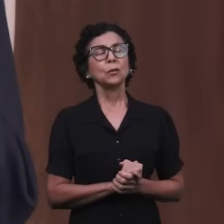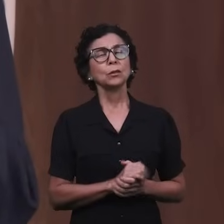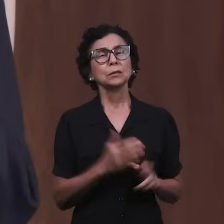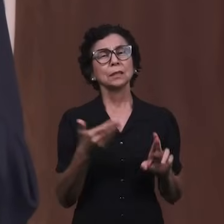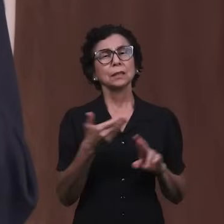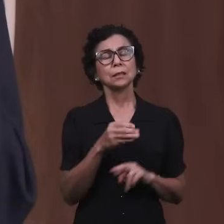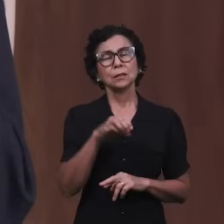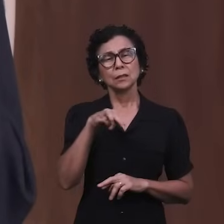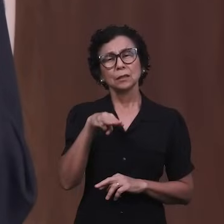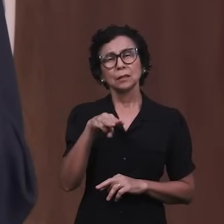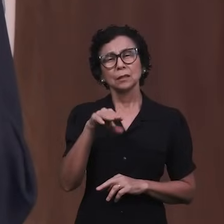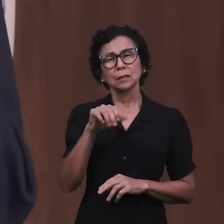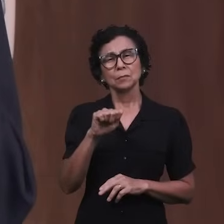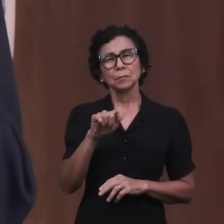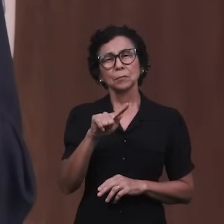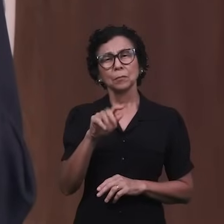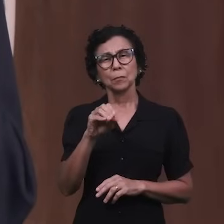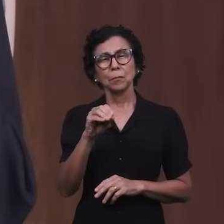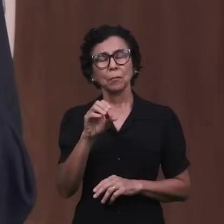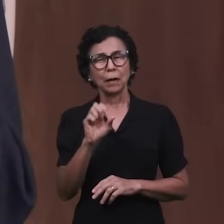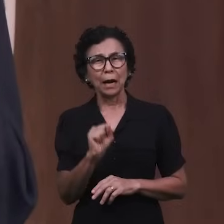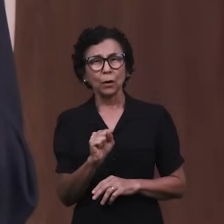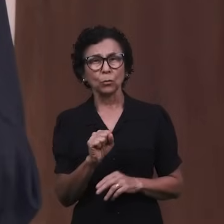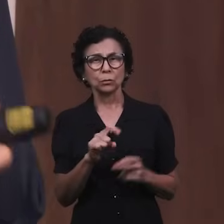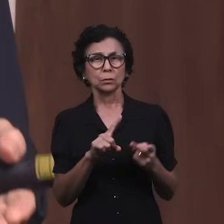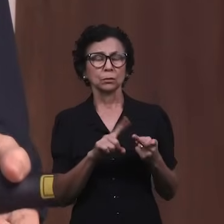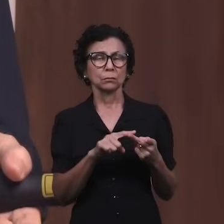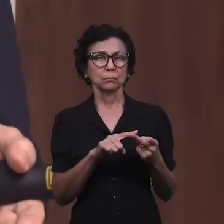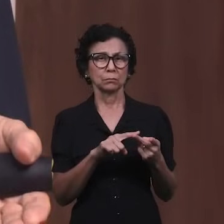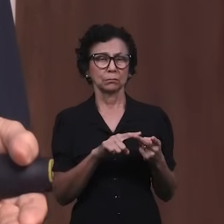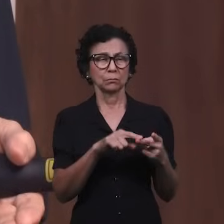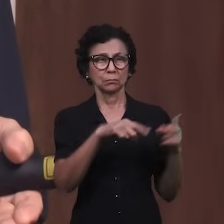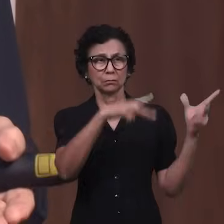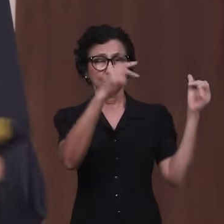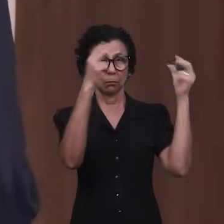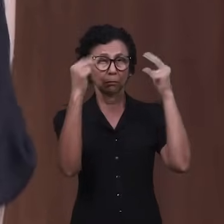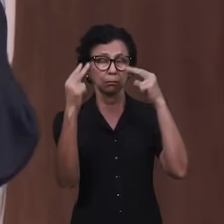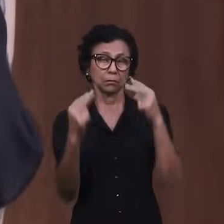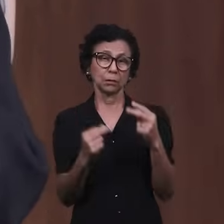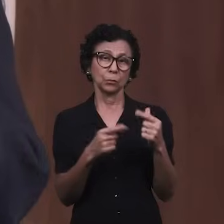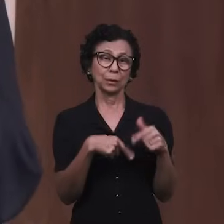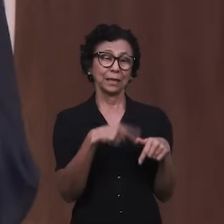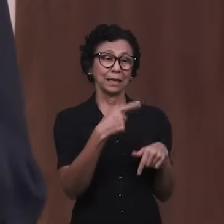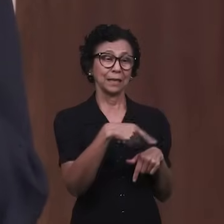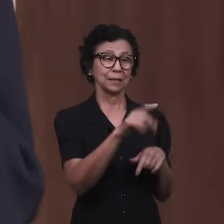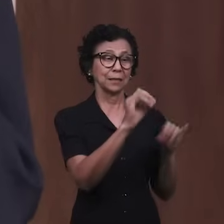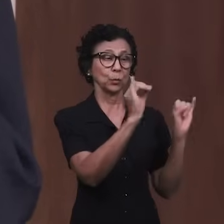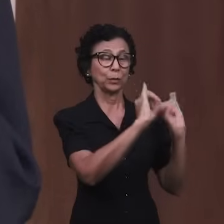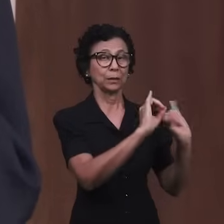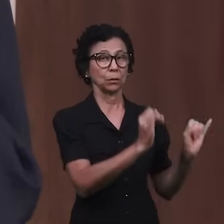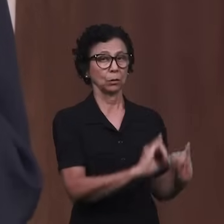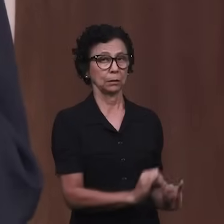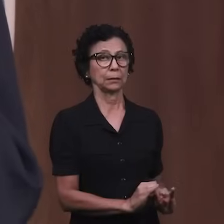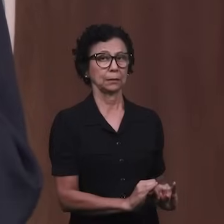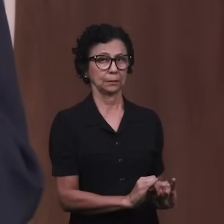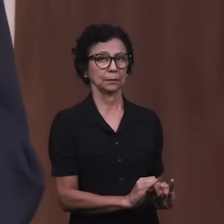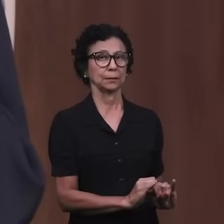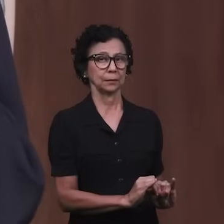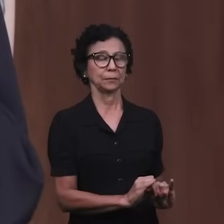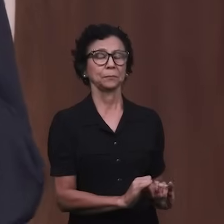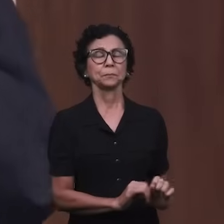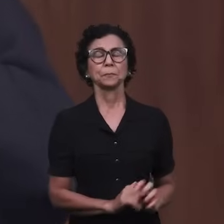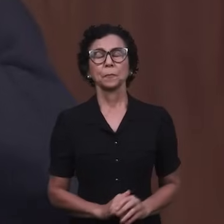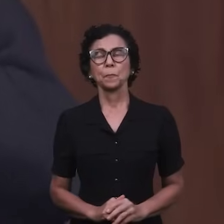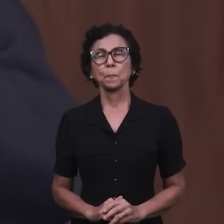de magos, astrólogos, é porque eles eram sábios, mas eram idólatras. Mas era a casta de sábios de Babilônia.